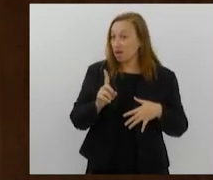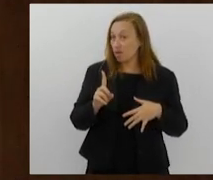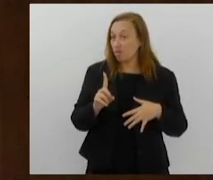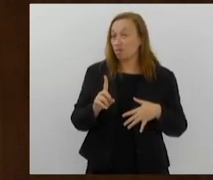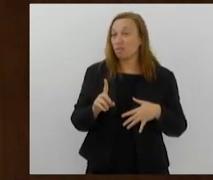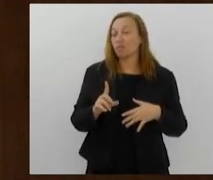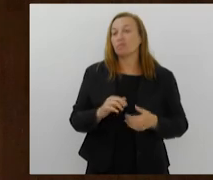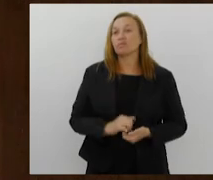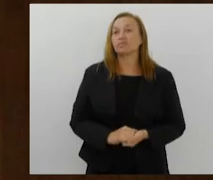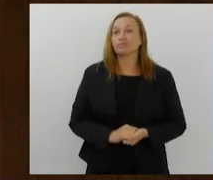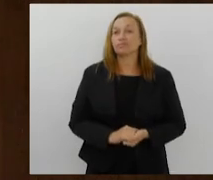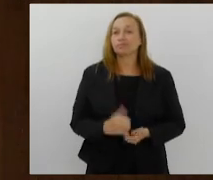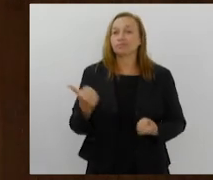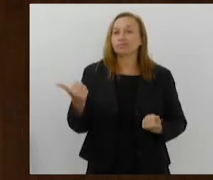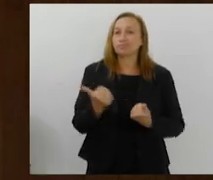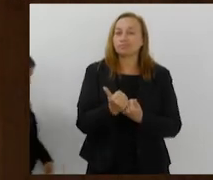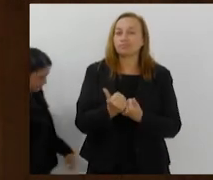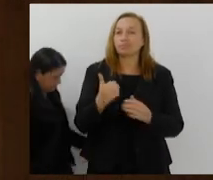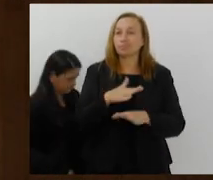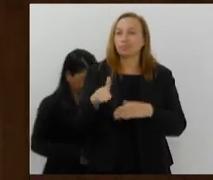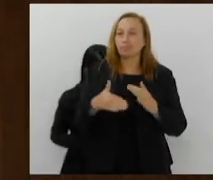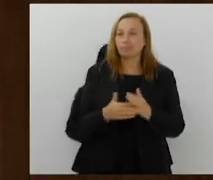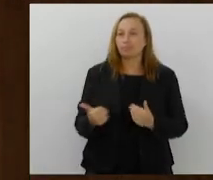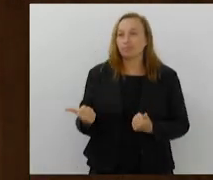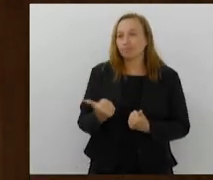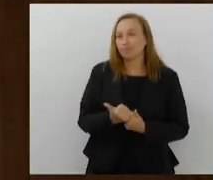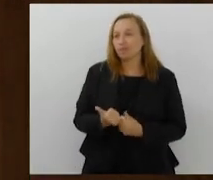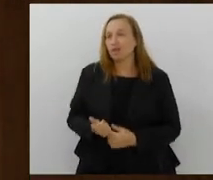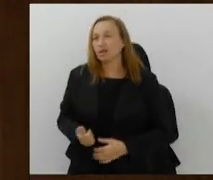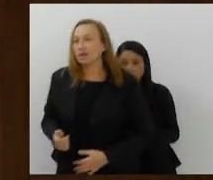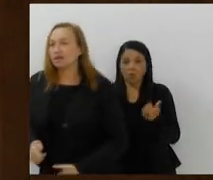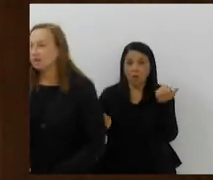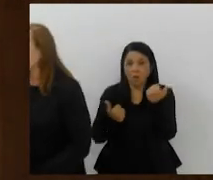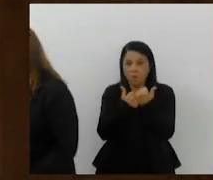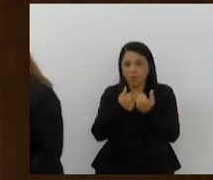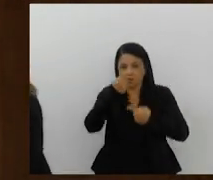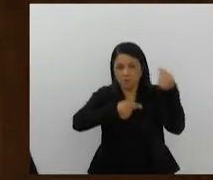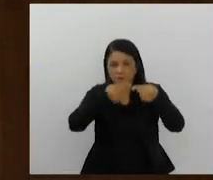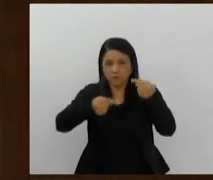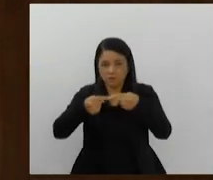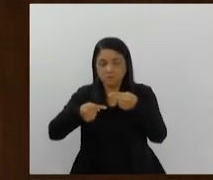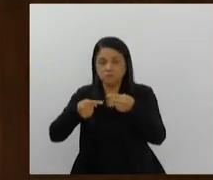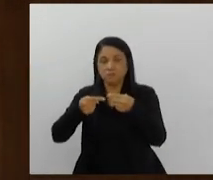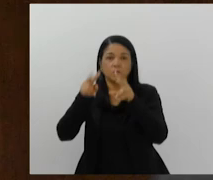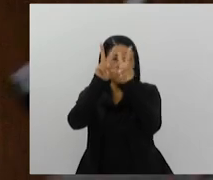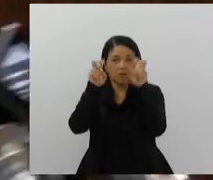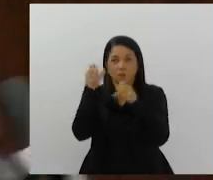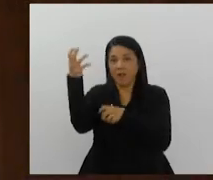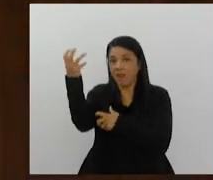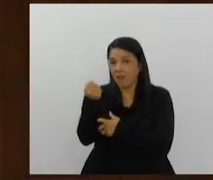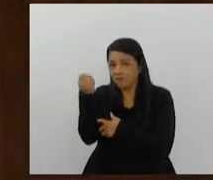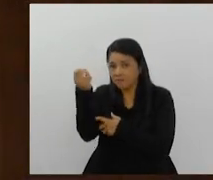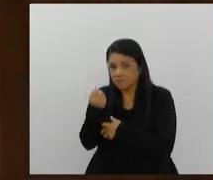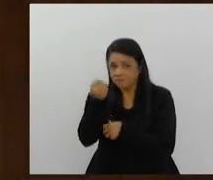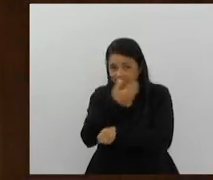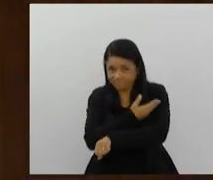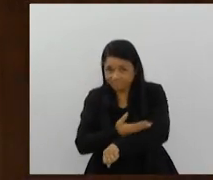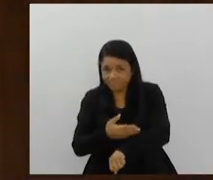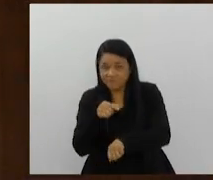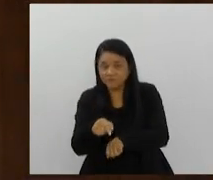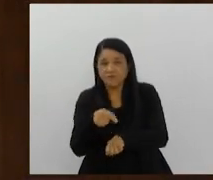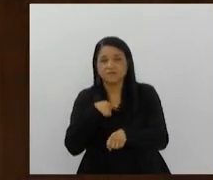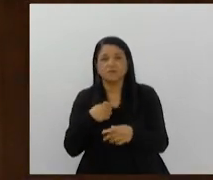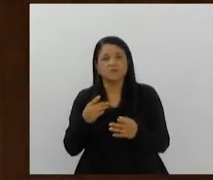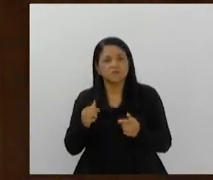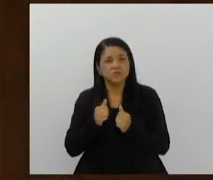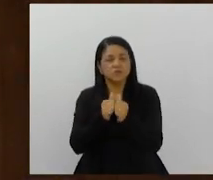plenário, o meu apoiamento total ao debate sobre a questão do leite no Estado do Rio de Janeiro. Faço coro com o deputado Bruno Boareto,